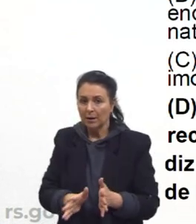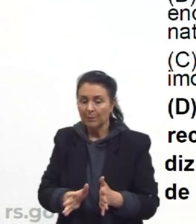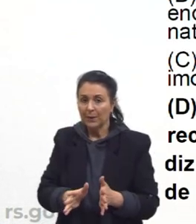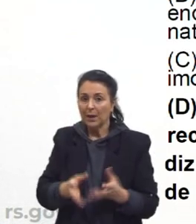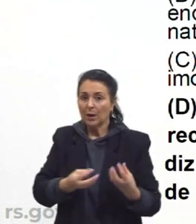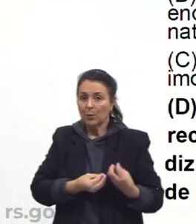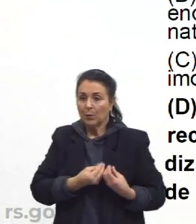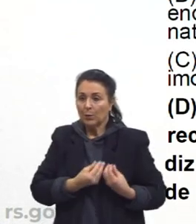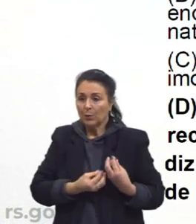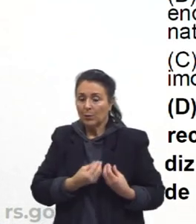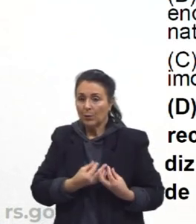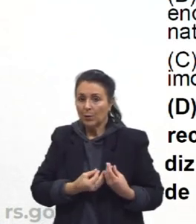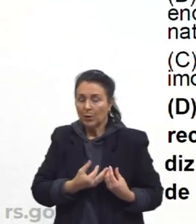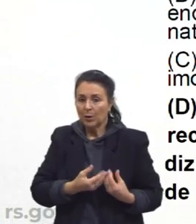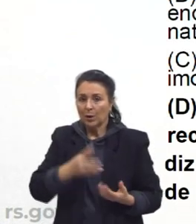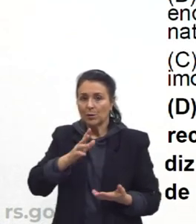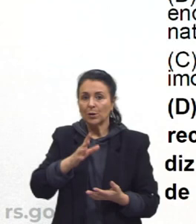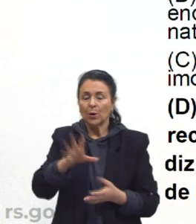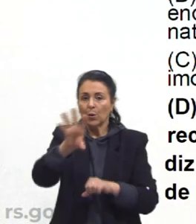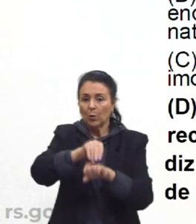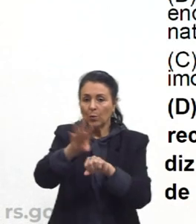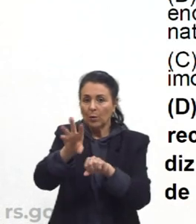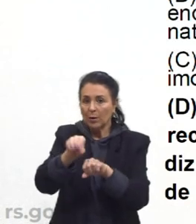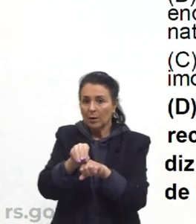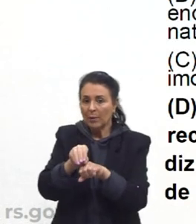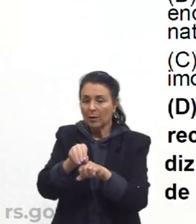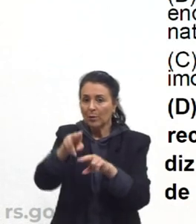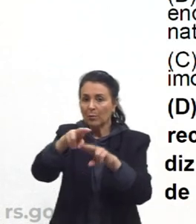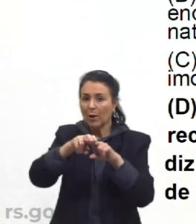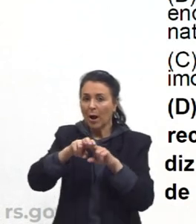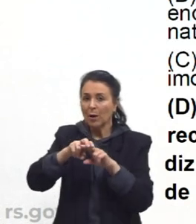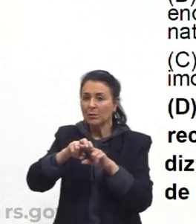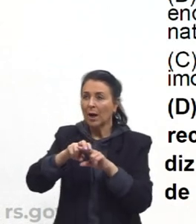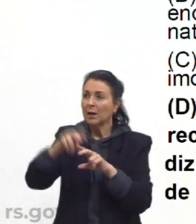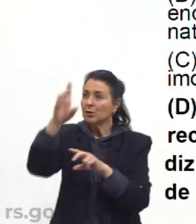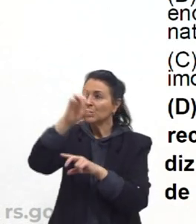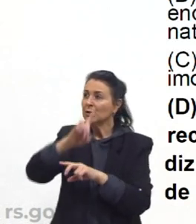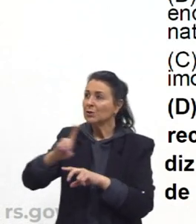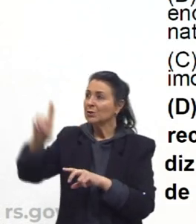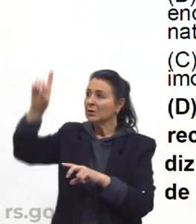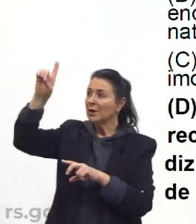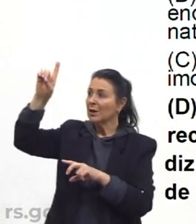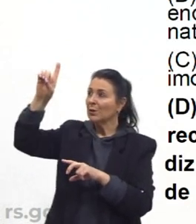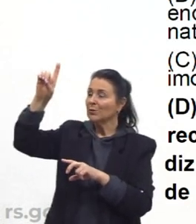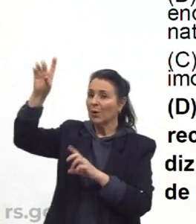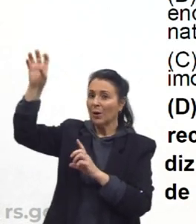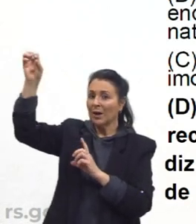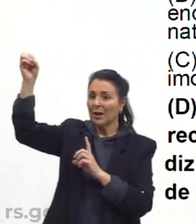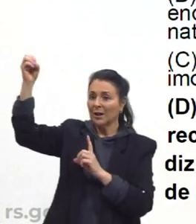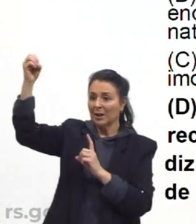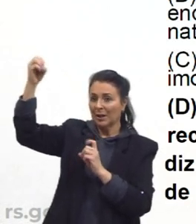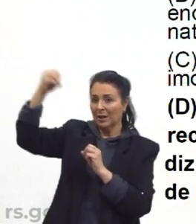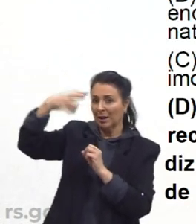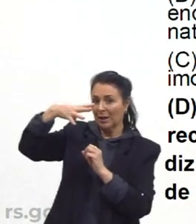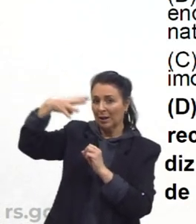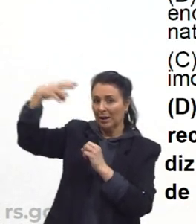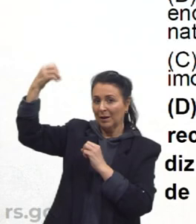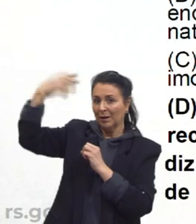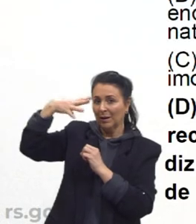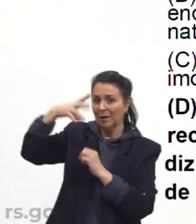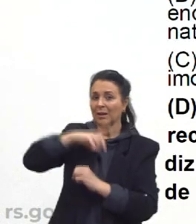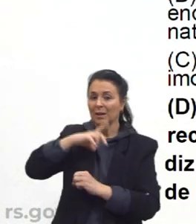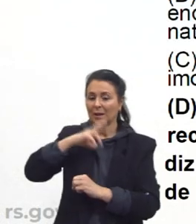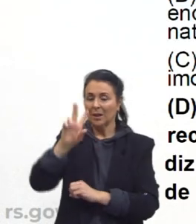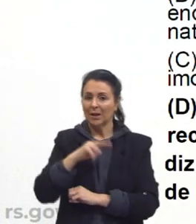Agostinho diz que o conhecimento é resultado da iluminação Divina a centelha de Deus que existe em nós